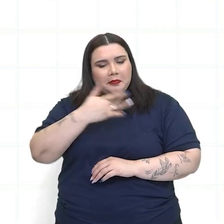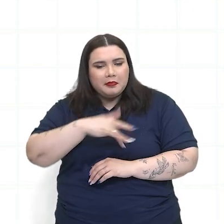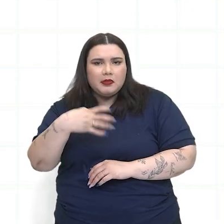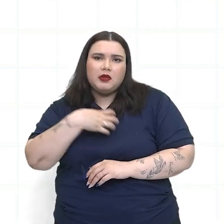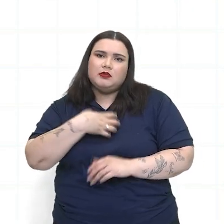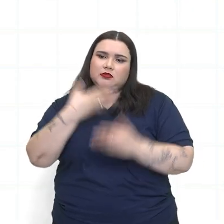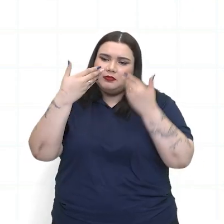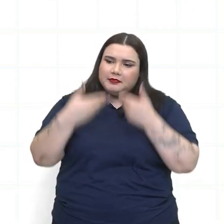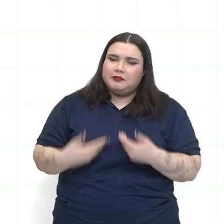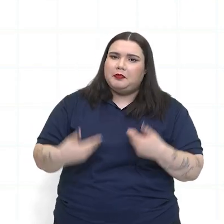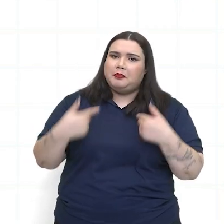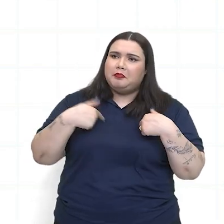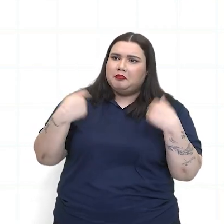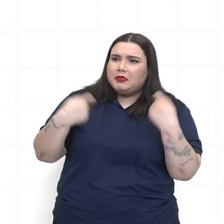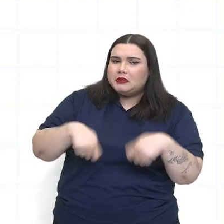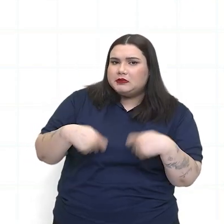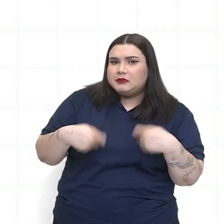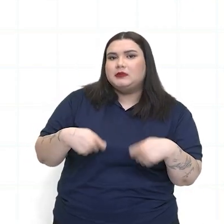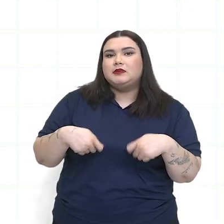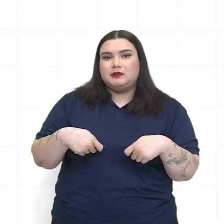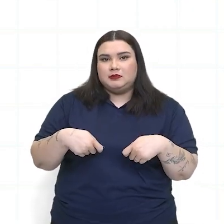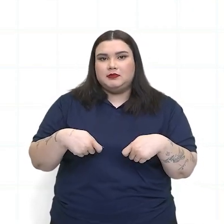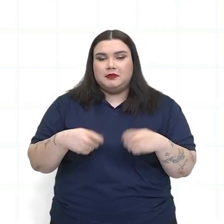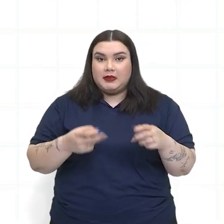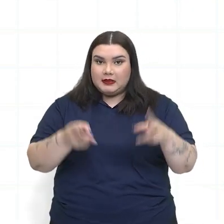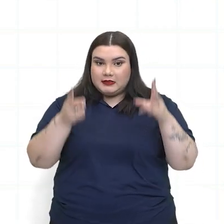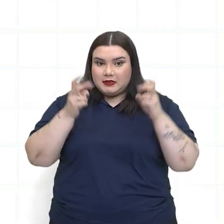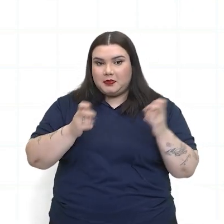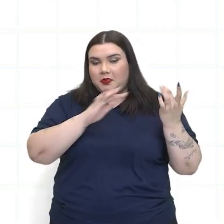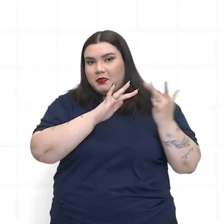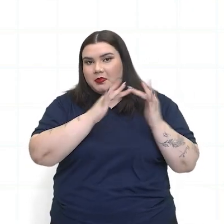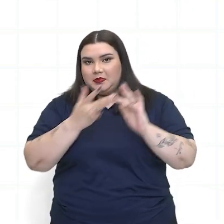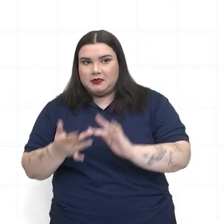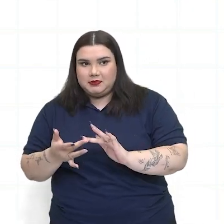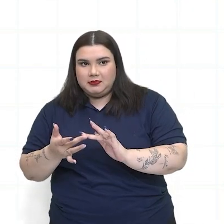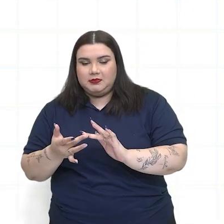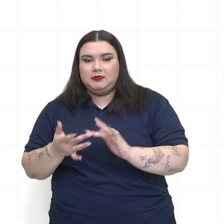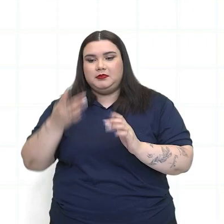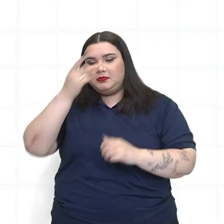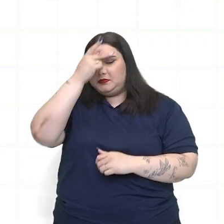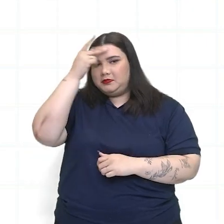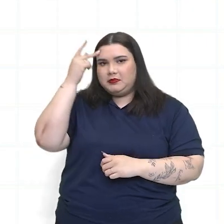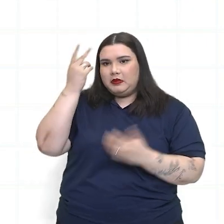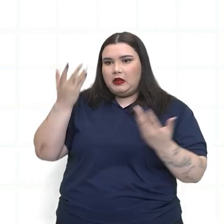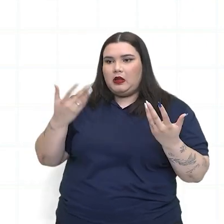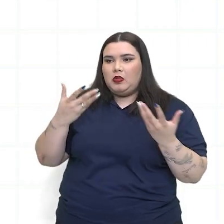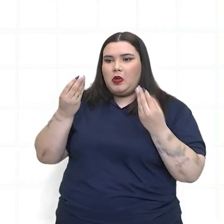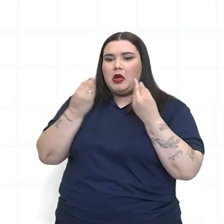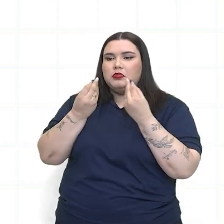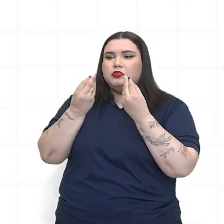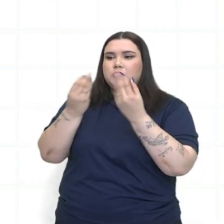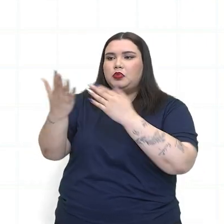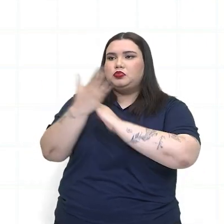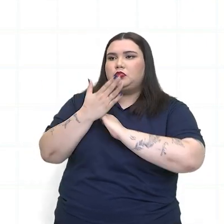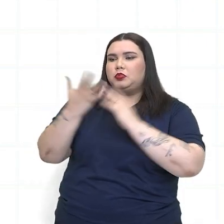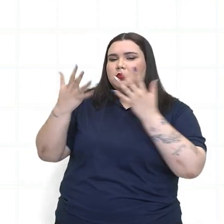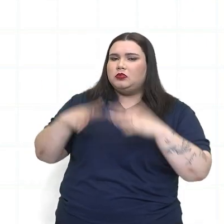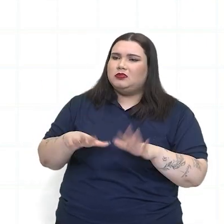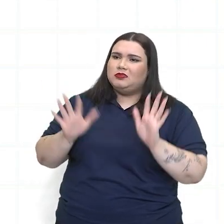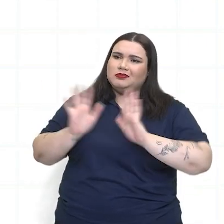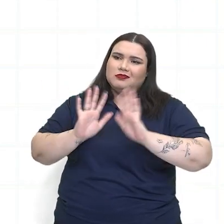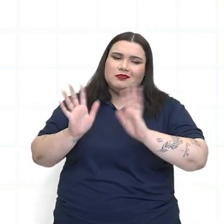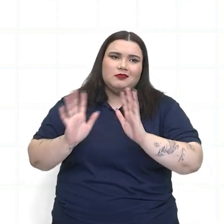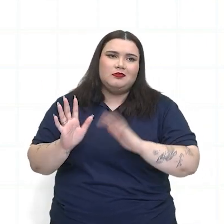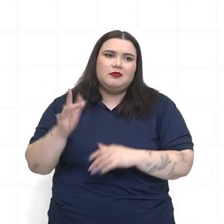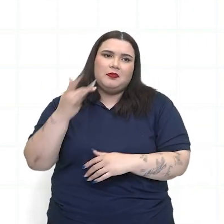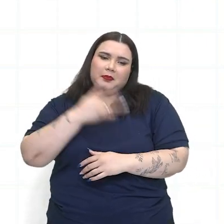de mim. Eu mereço. O contexto seria assim. Alguém está negando alguma coisa para você. Aí você diz assim,